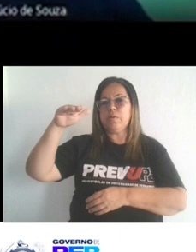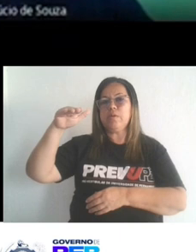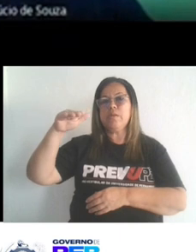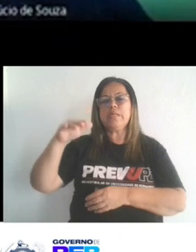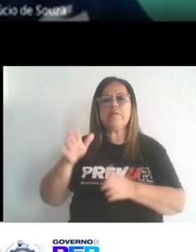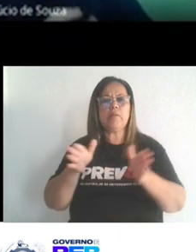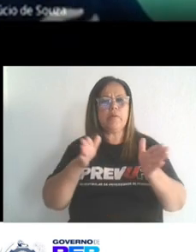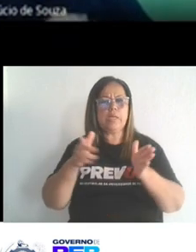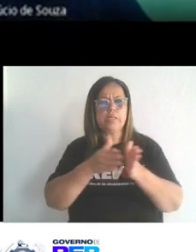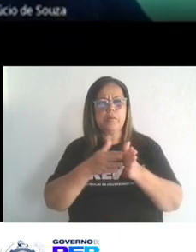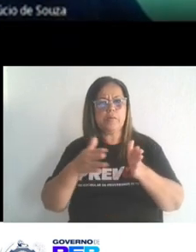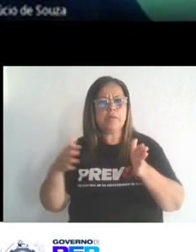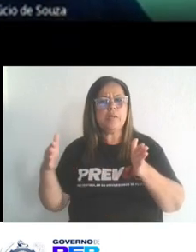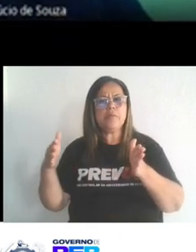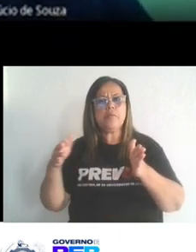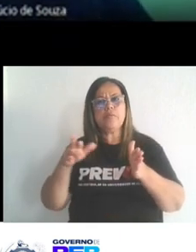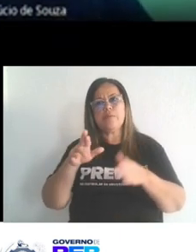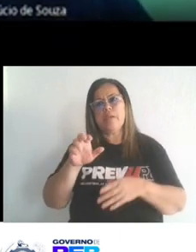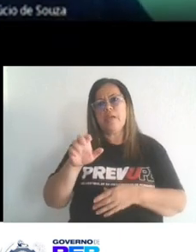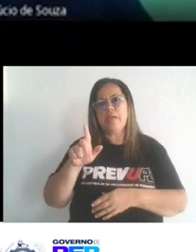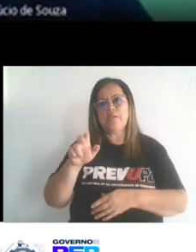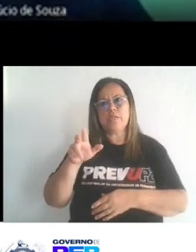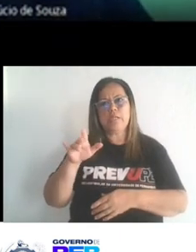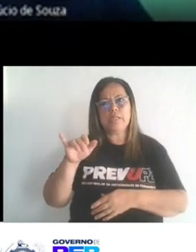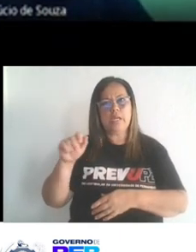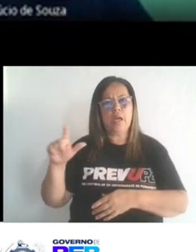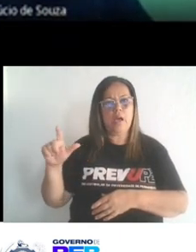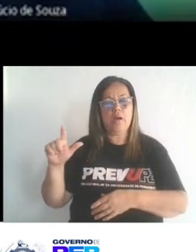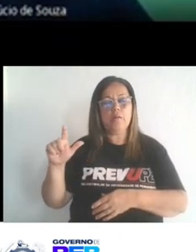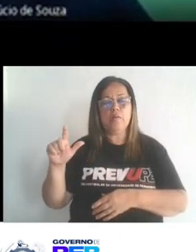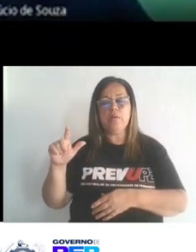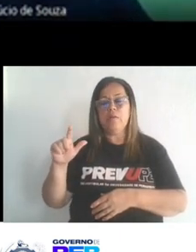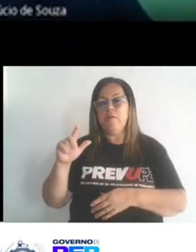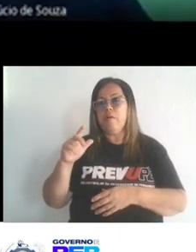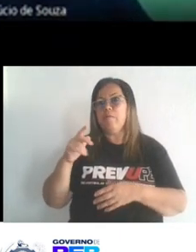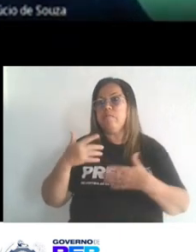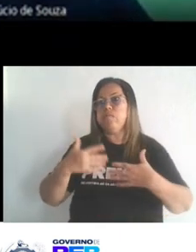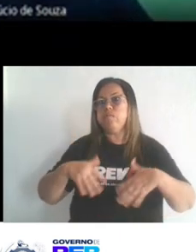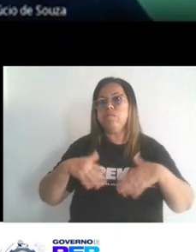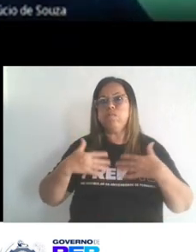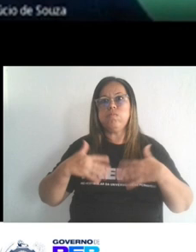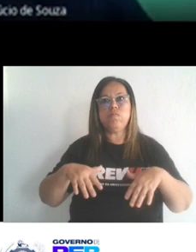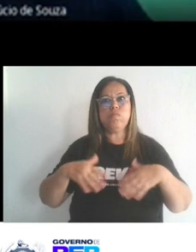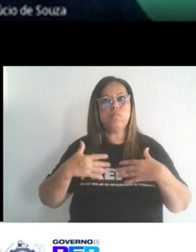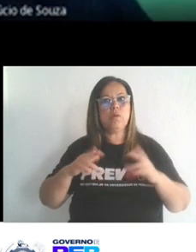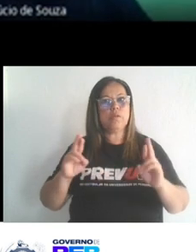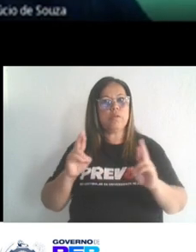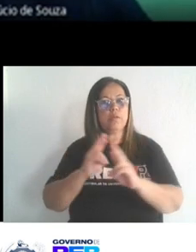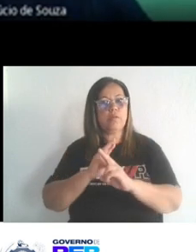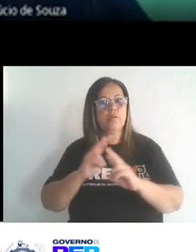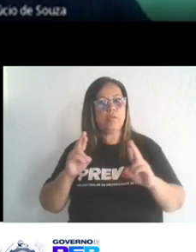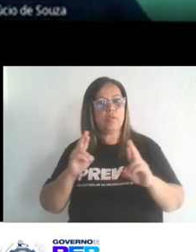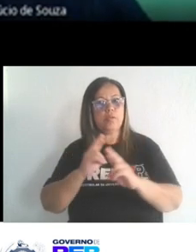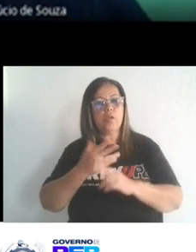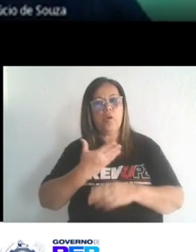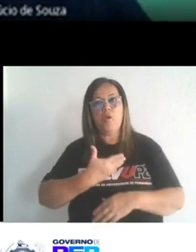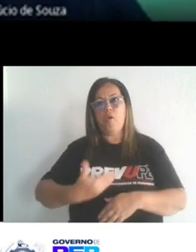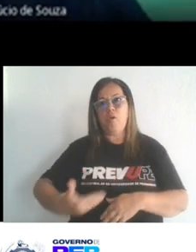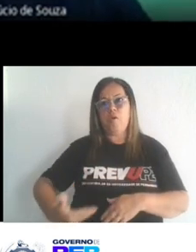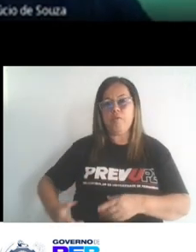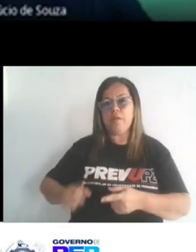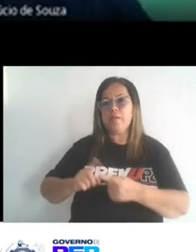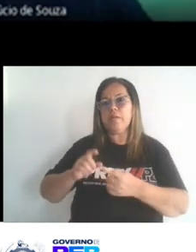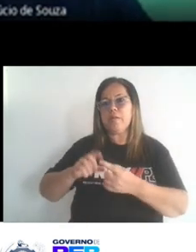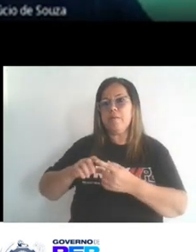como período regencial o clima foi tenso nas relações entre o governo central e as províncias